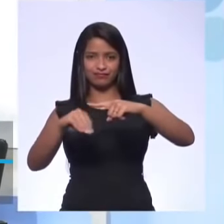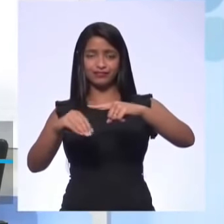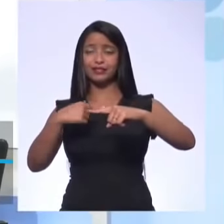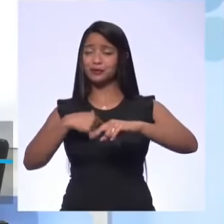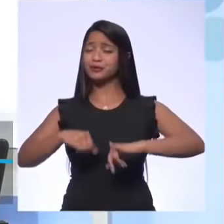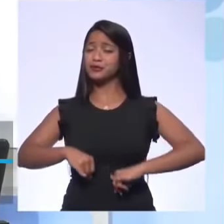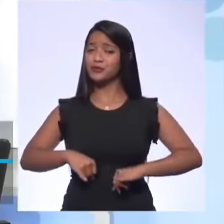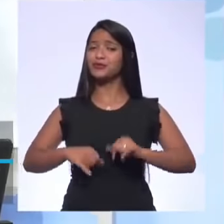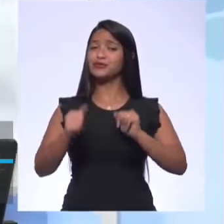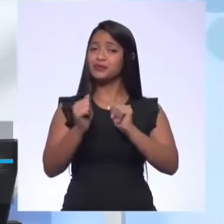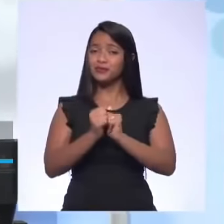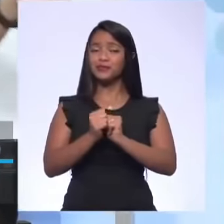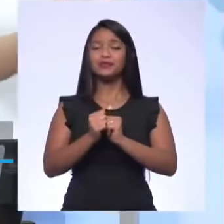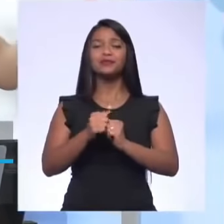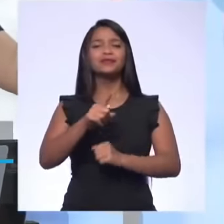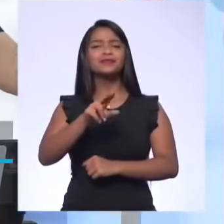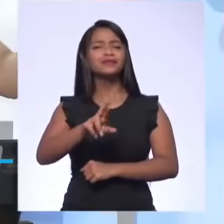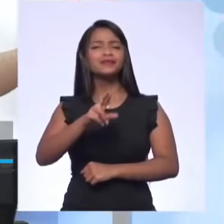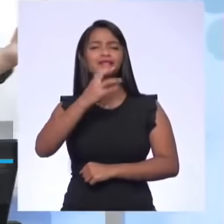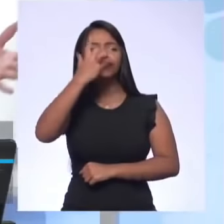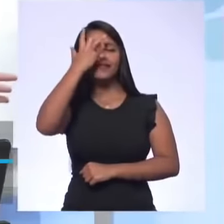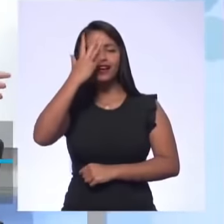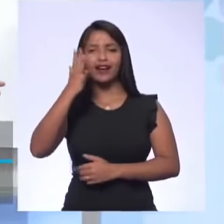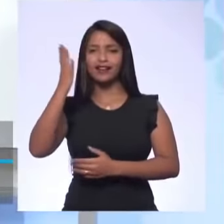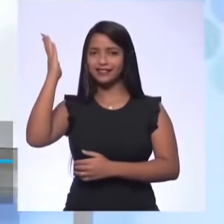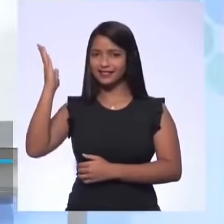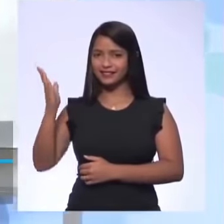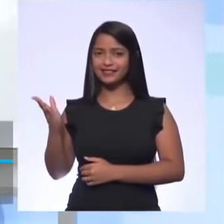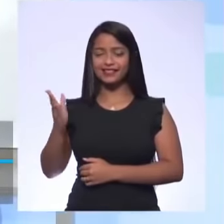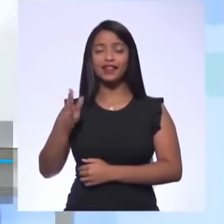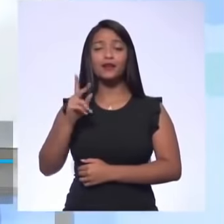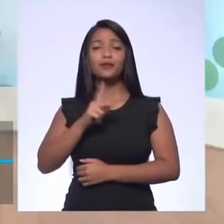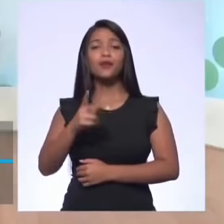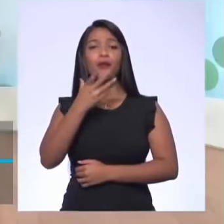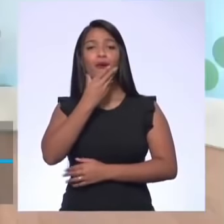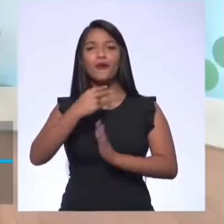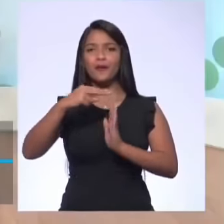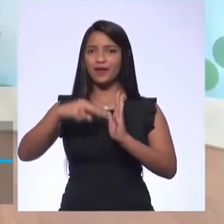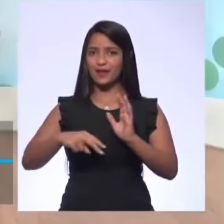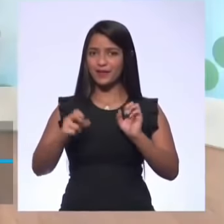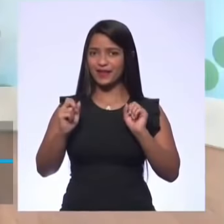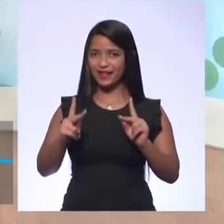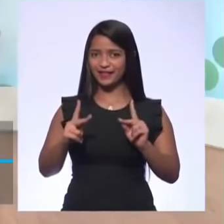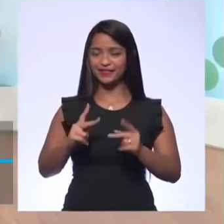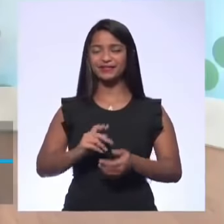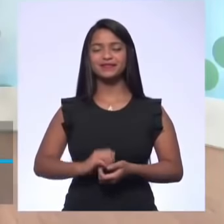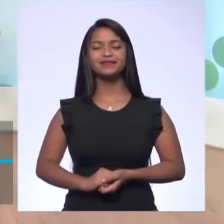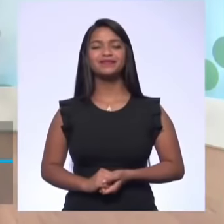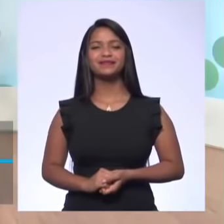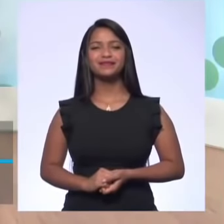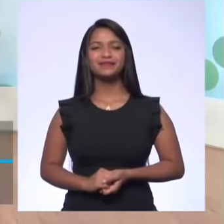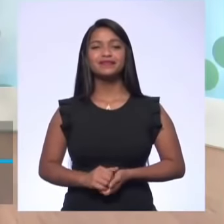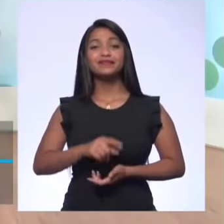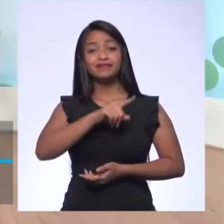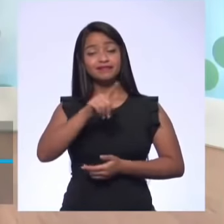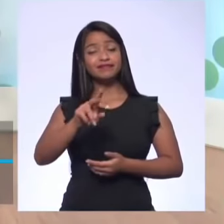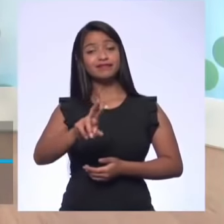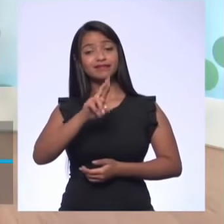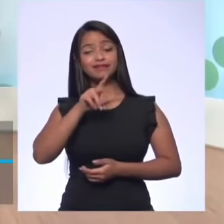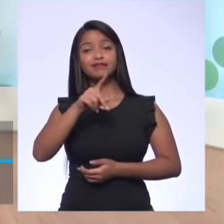né? Sai mais fácil. O Ed lê ali pra gente em inglês, né? Ok? Tá bom. Vai lá, coloca lá no chat quantas